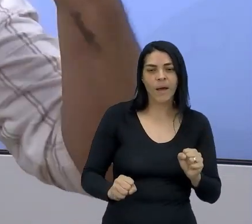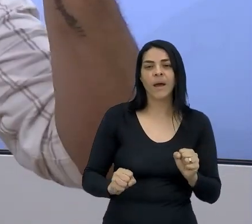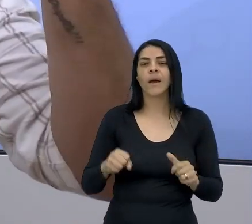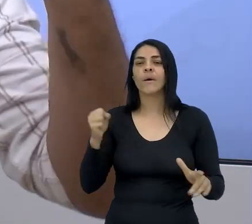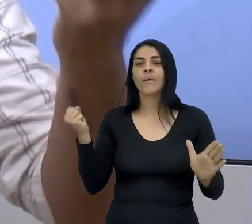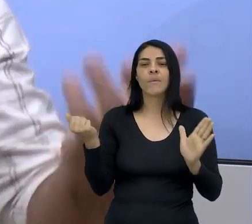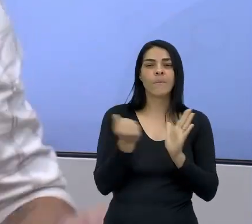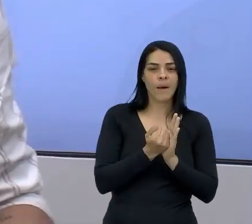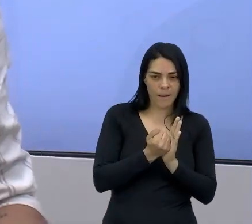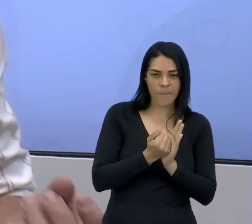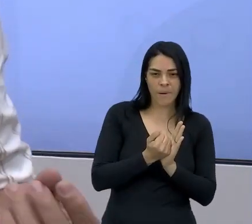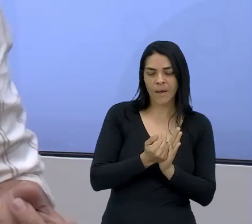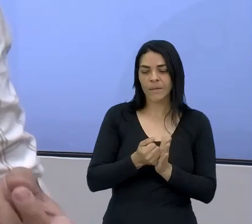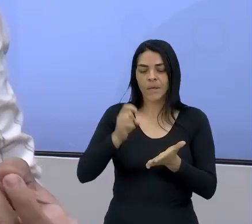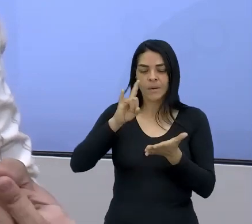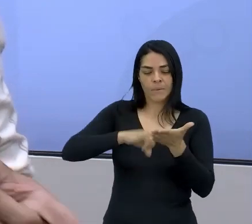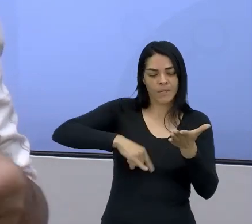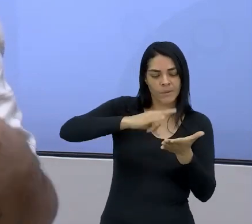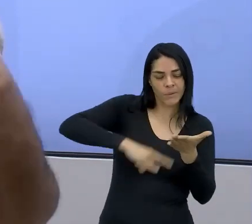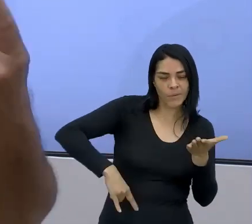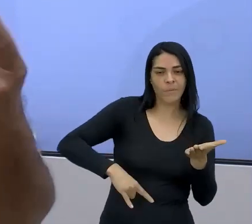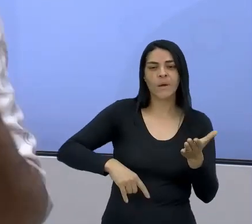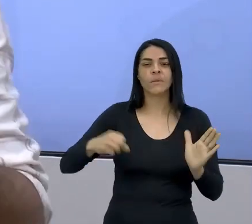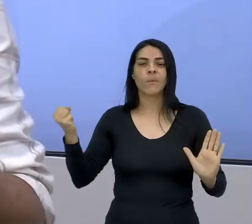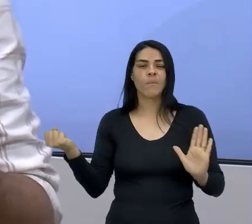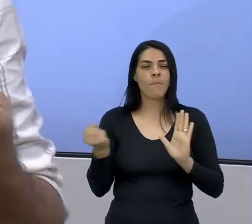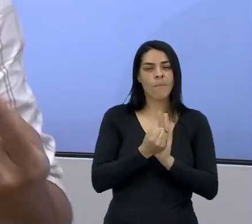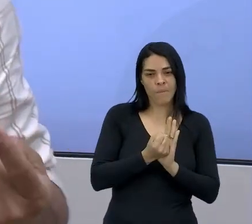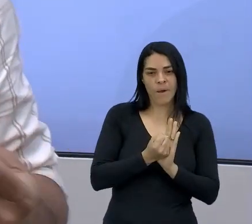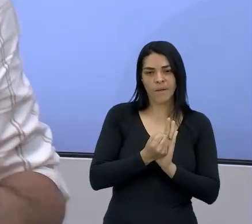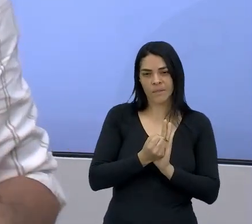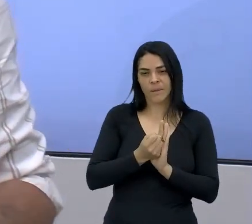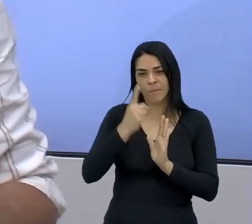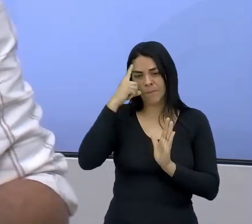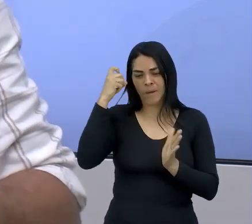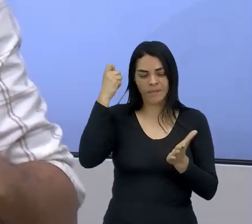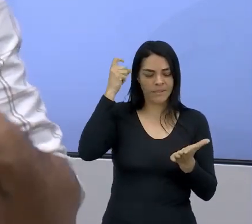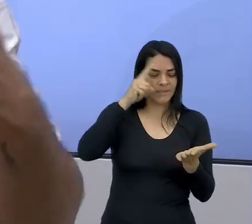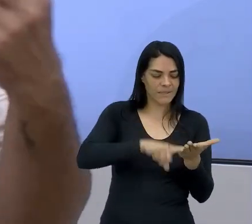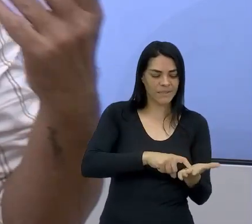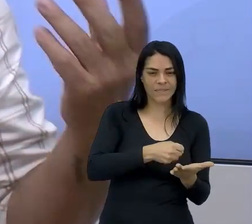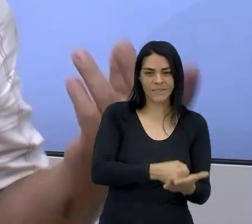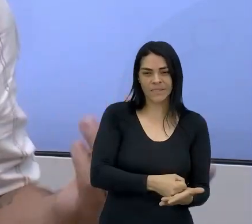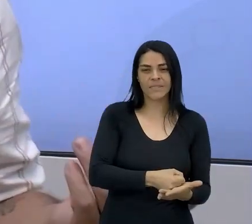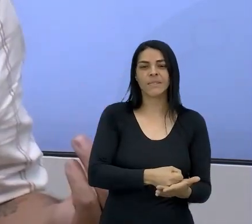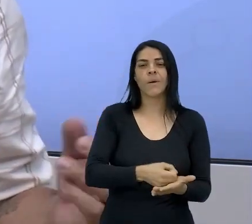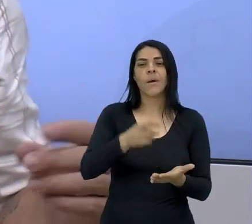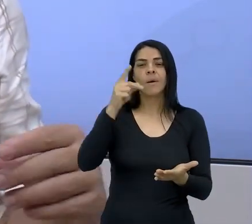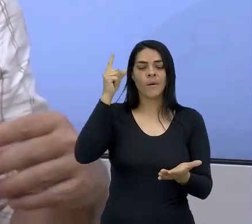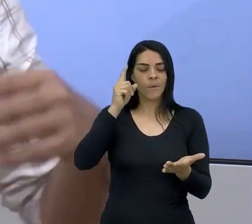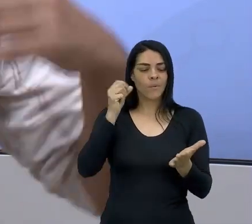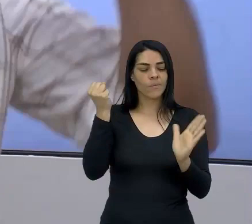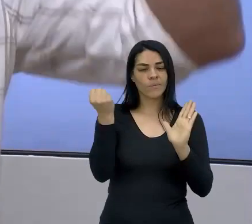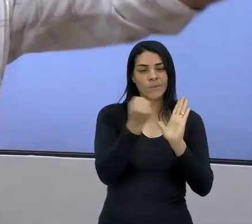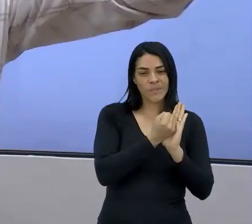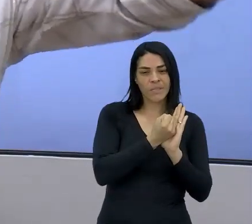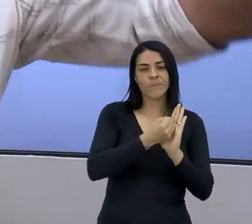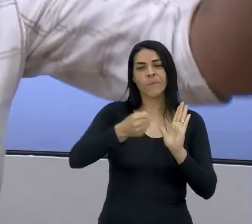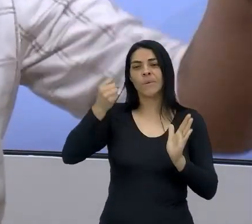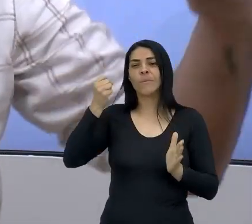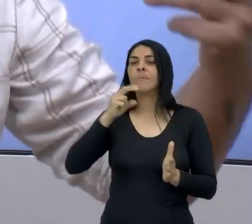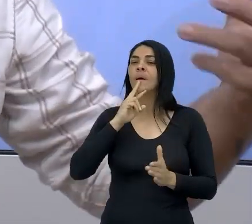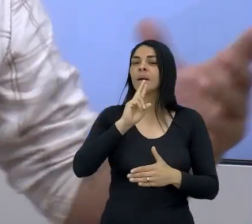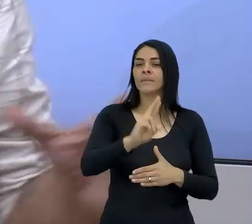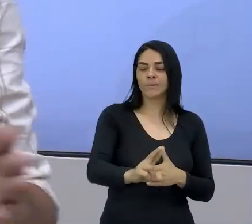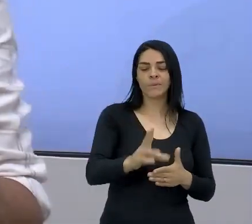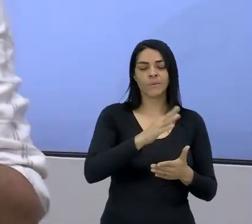para impressão de documentos, nós temos aí um símbolo para decisão, nós temos um símbolo para respostas, temos um símbolo para começo